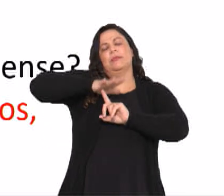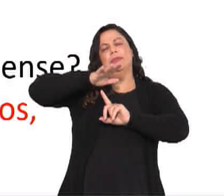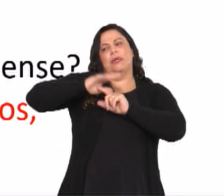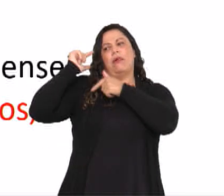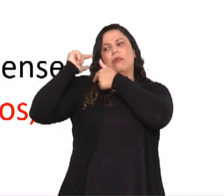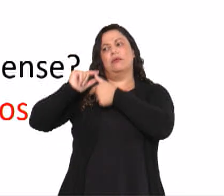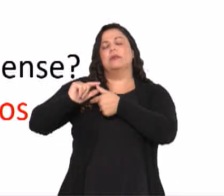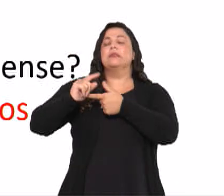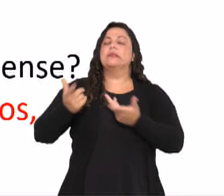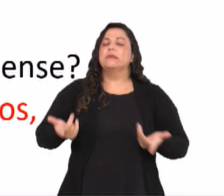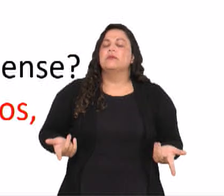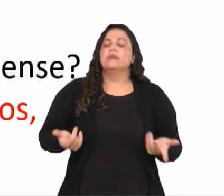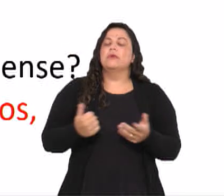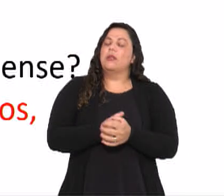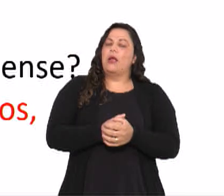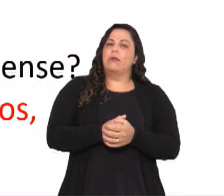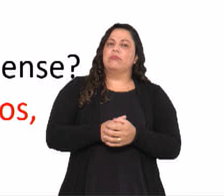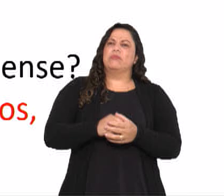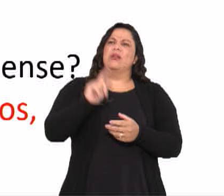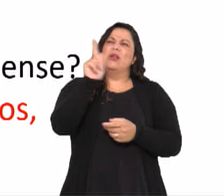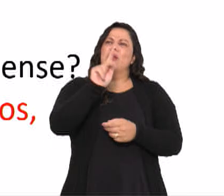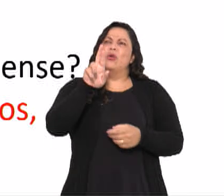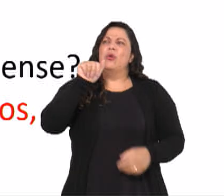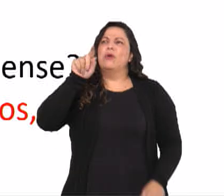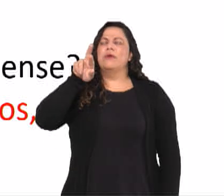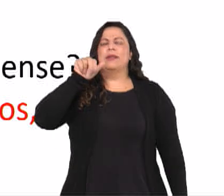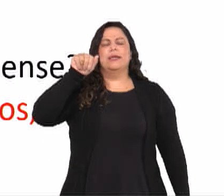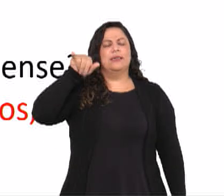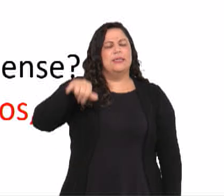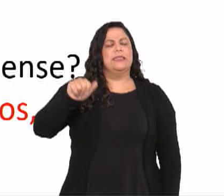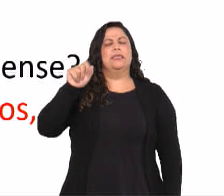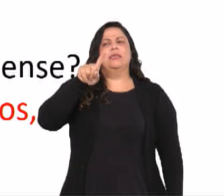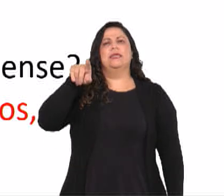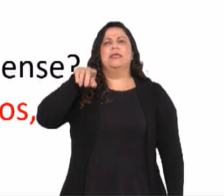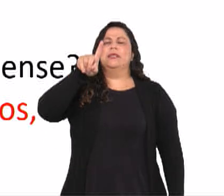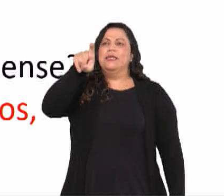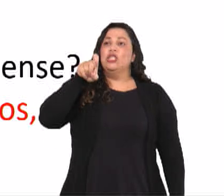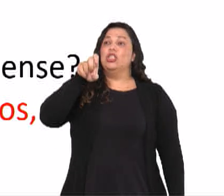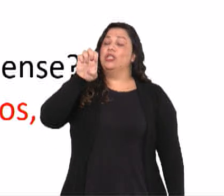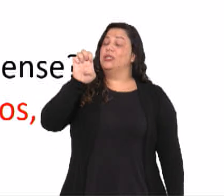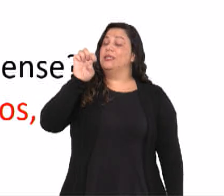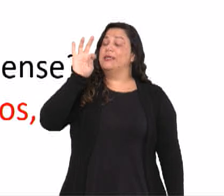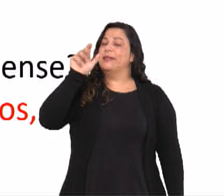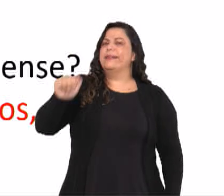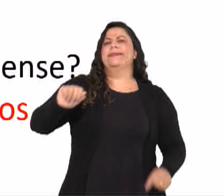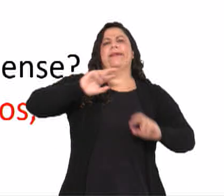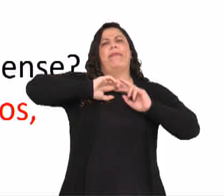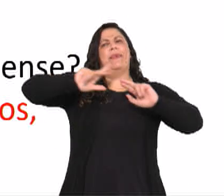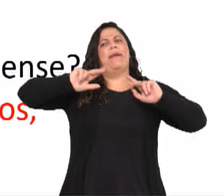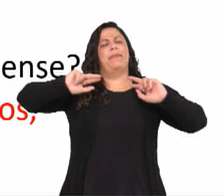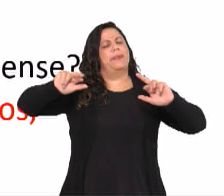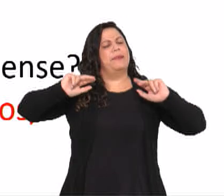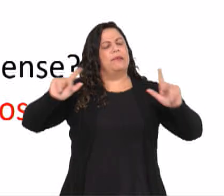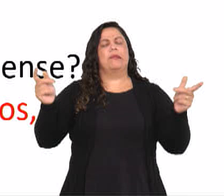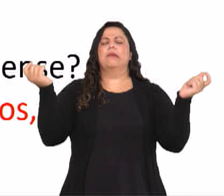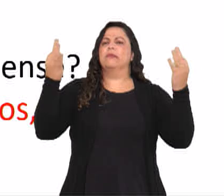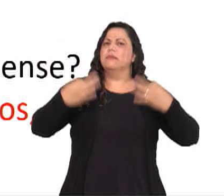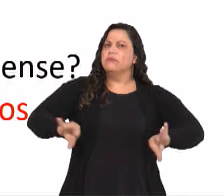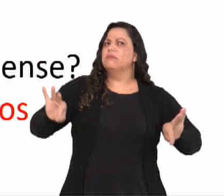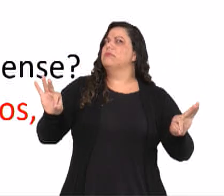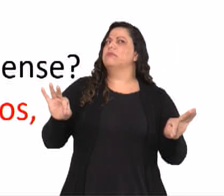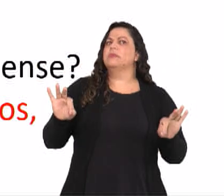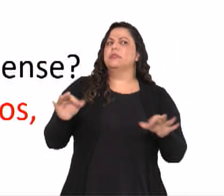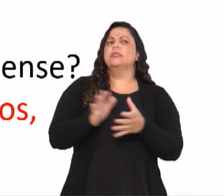você colocou lá Guarani, Xetás, Caigangues, Carijós, Kaiowás, correto, está muito certo.